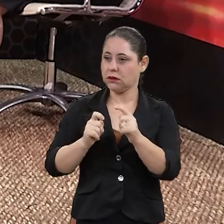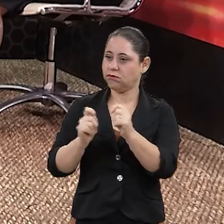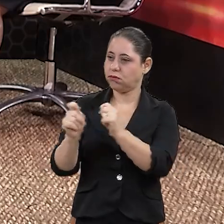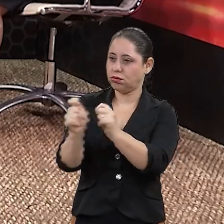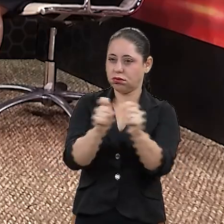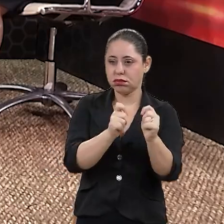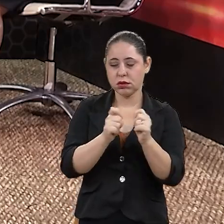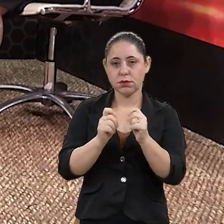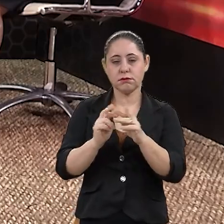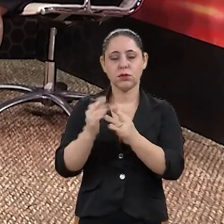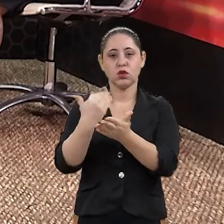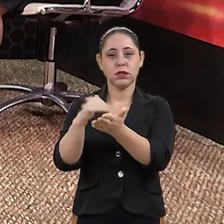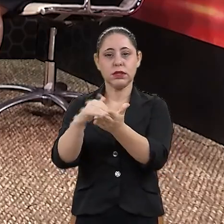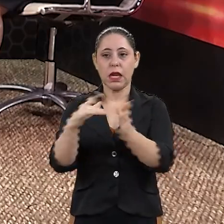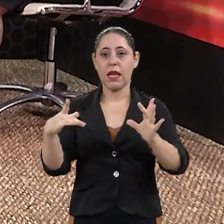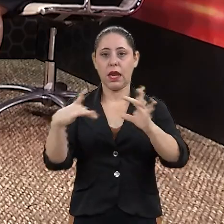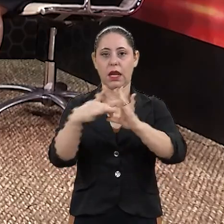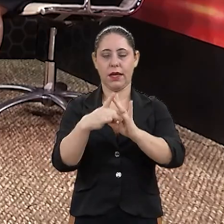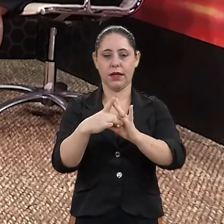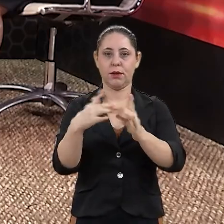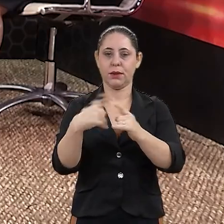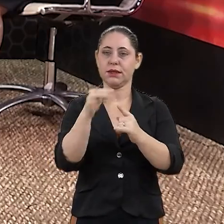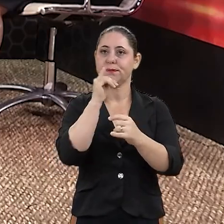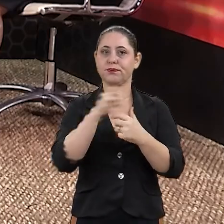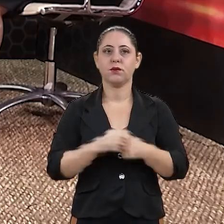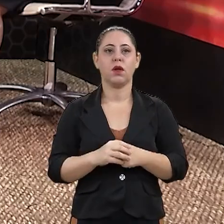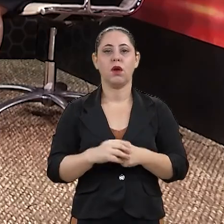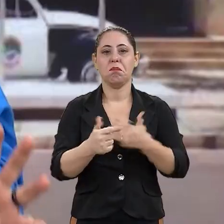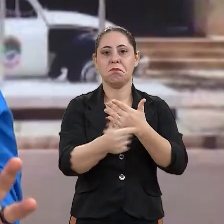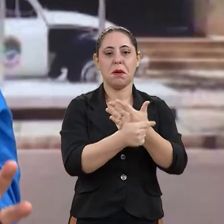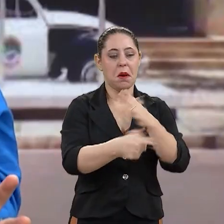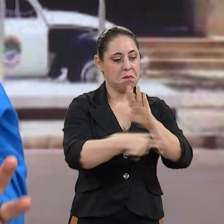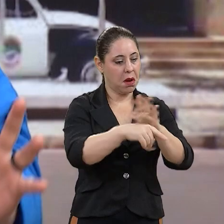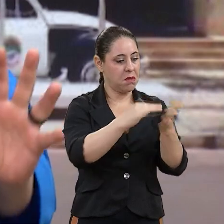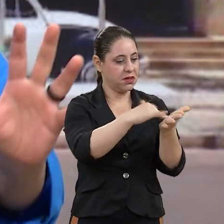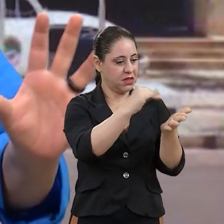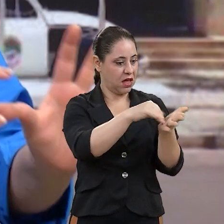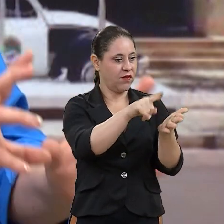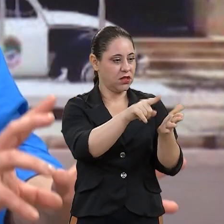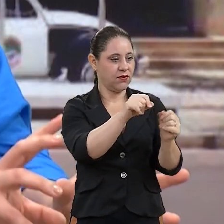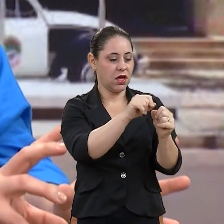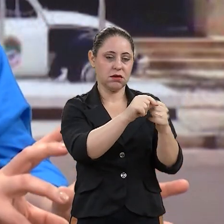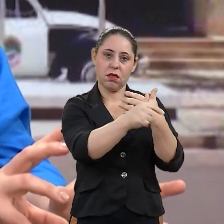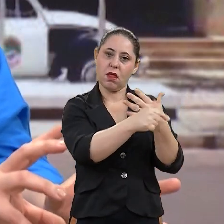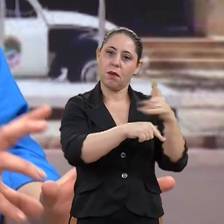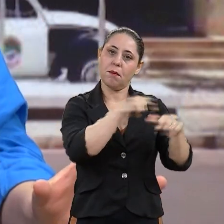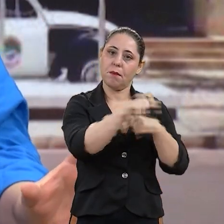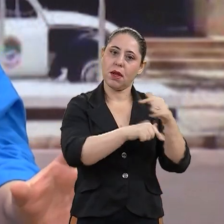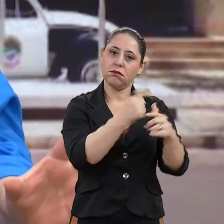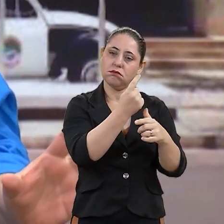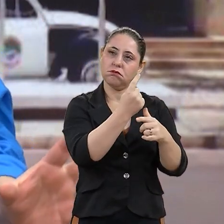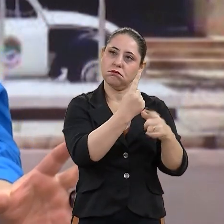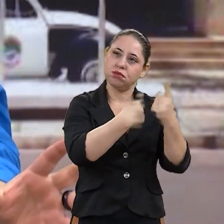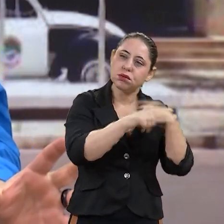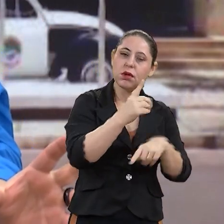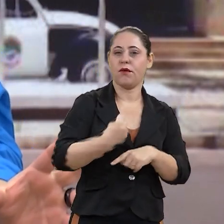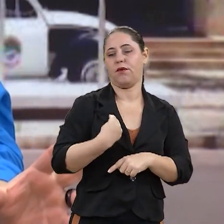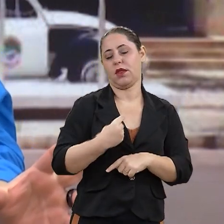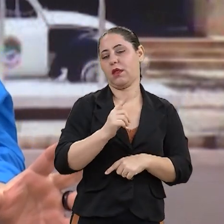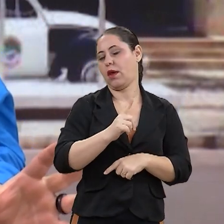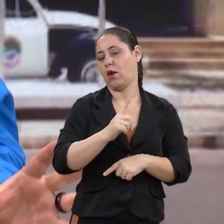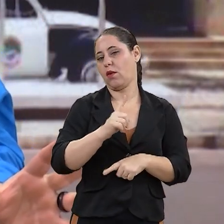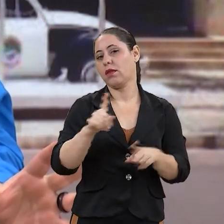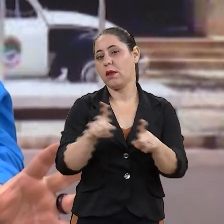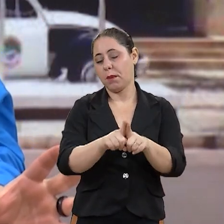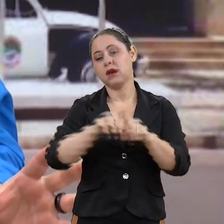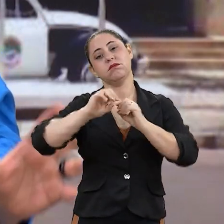ser articulado com as demais secretarias, porque não dá para ser um papel só da Secretaria da Cidadania transformar a vida das mulheres.